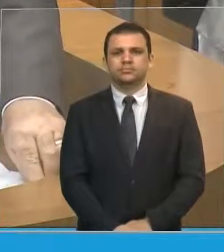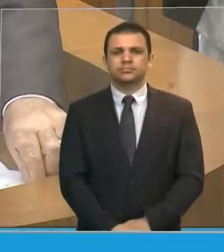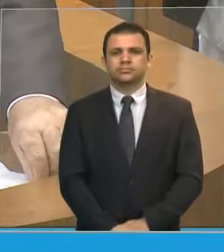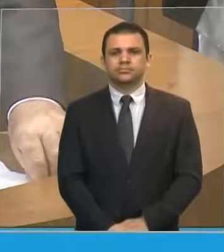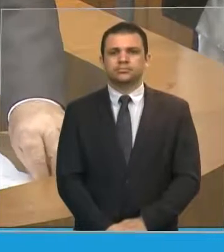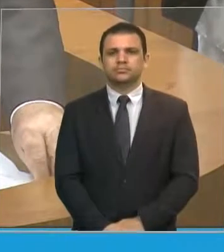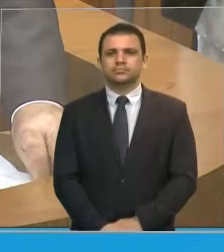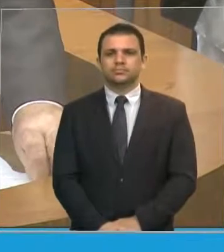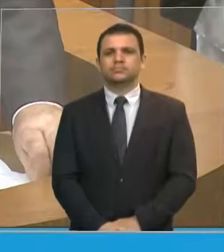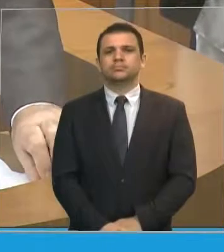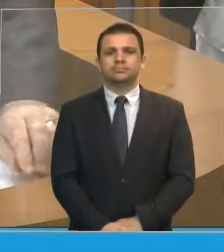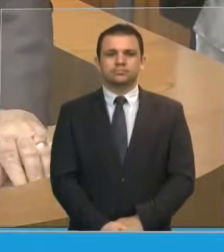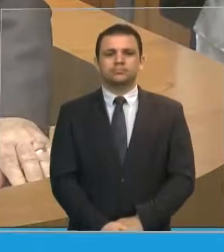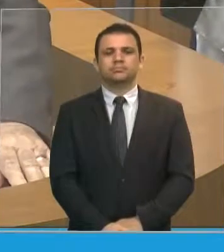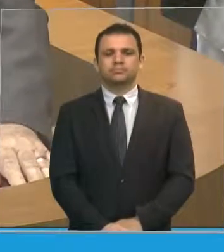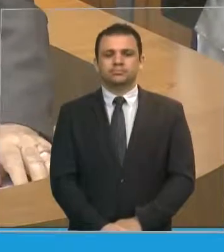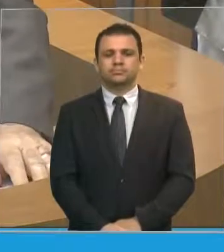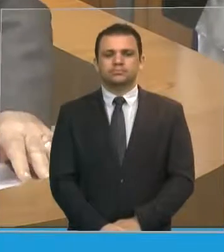construtiva,